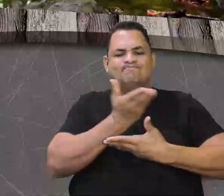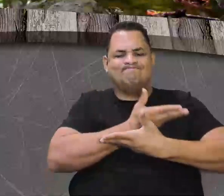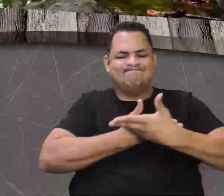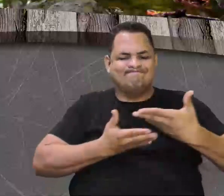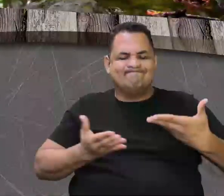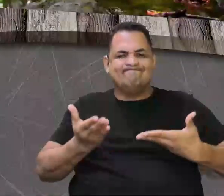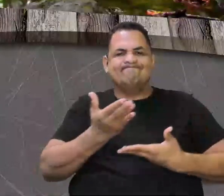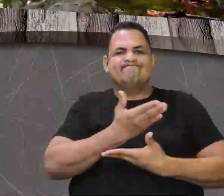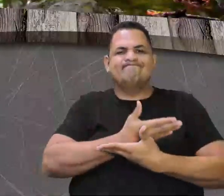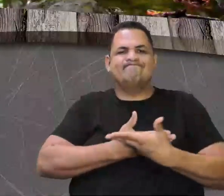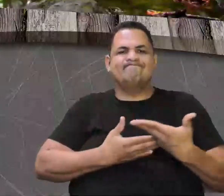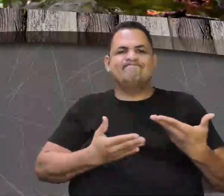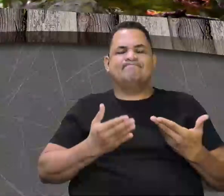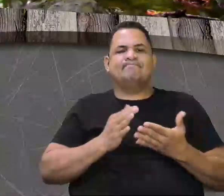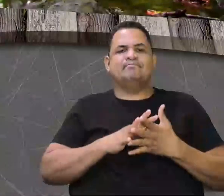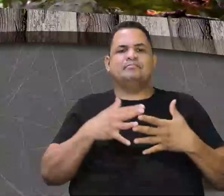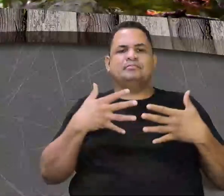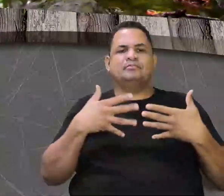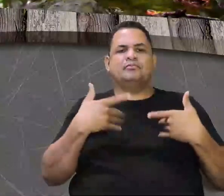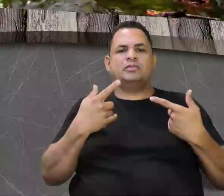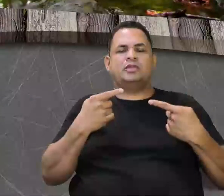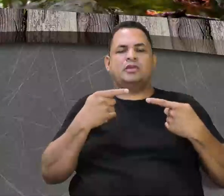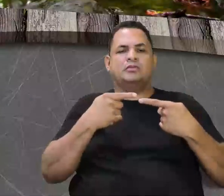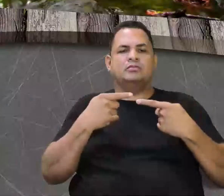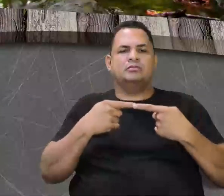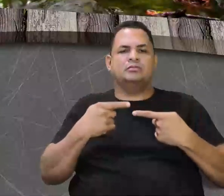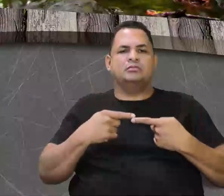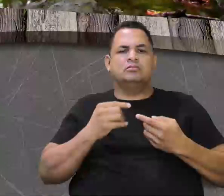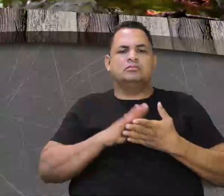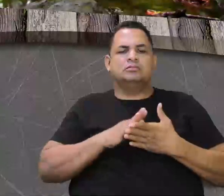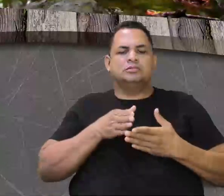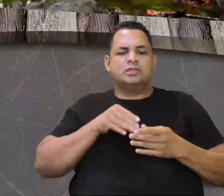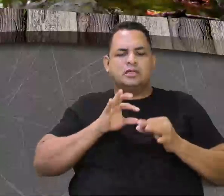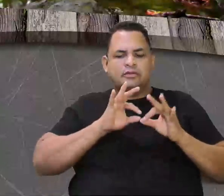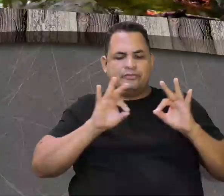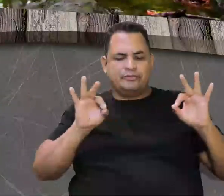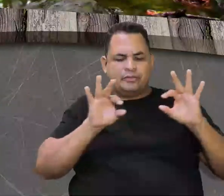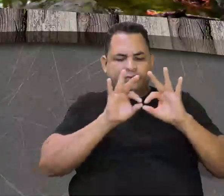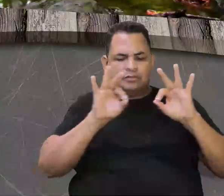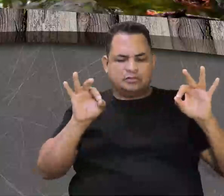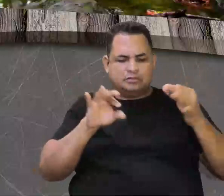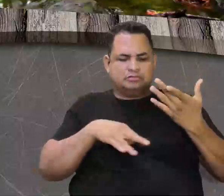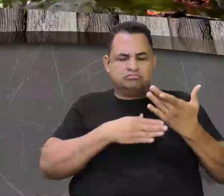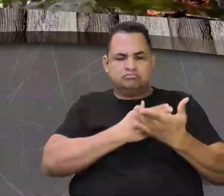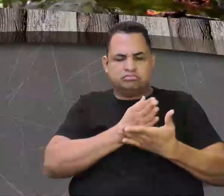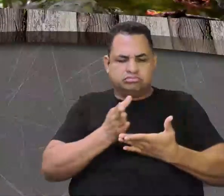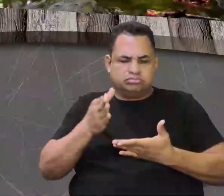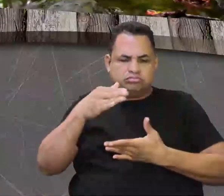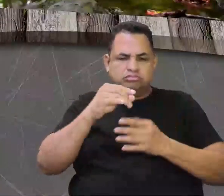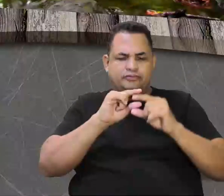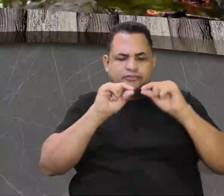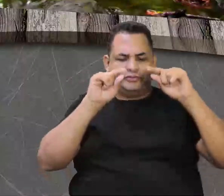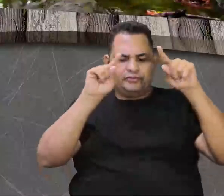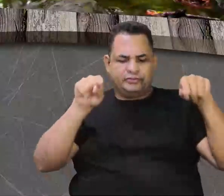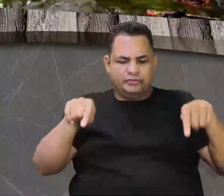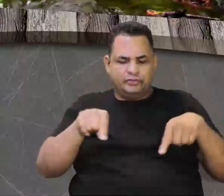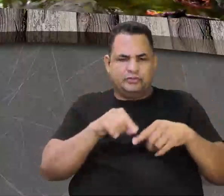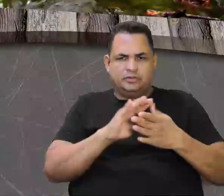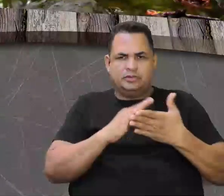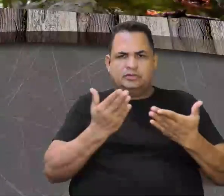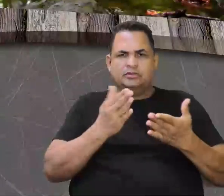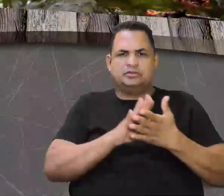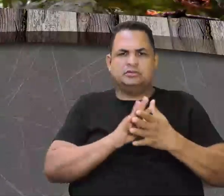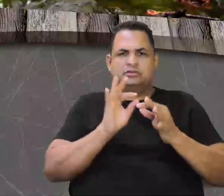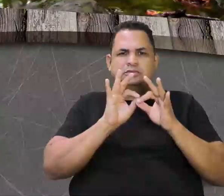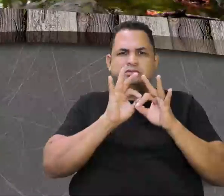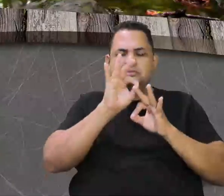conectado. Essa conexão, quando você tem fiação em casa, você vê lá aquele emaranhado de fios, mas